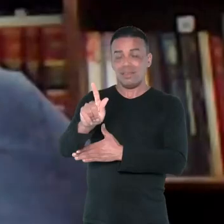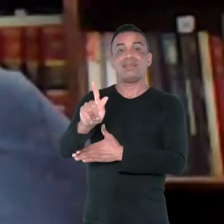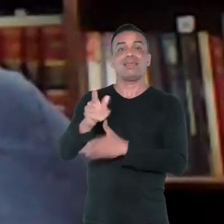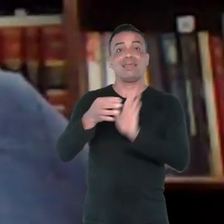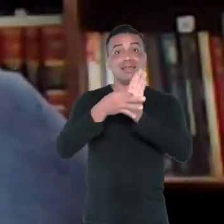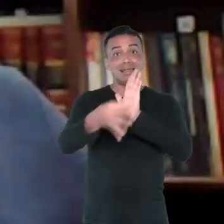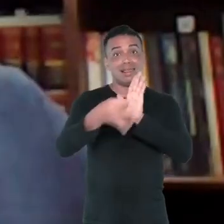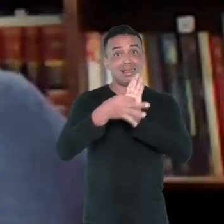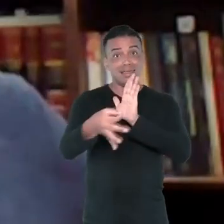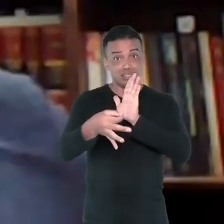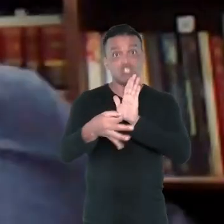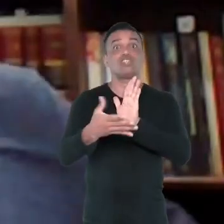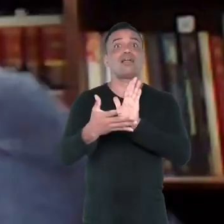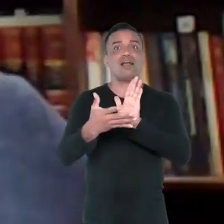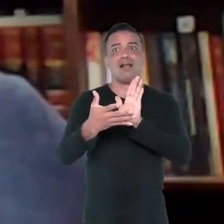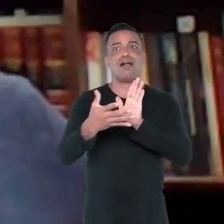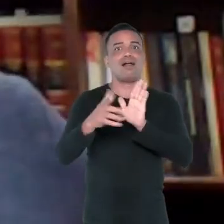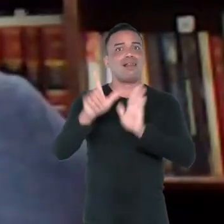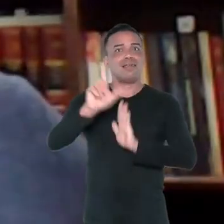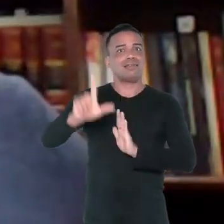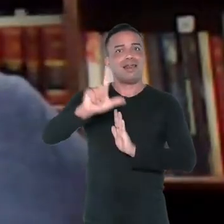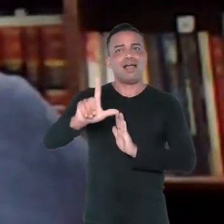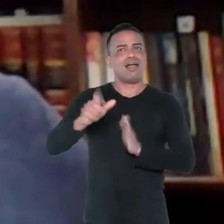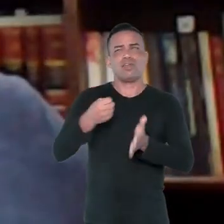eu me dedico já desde